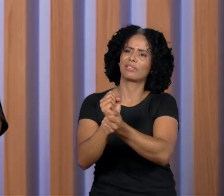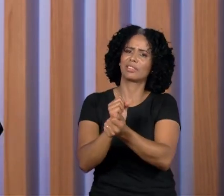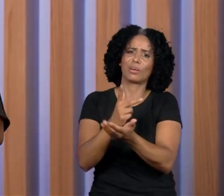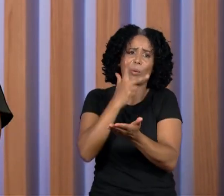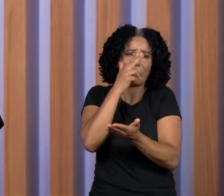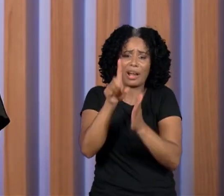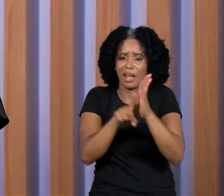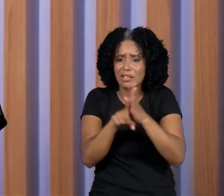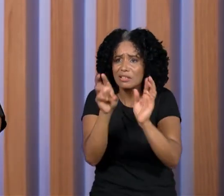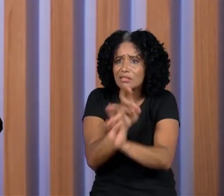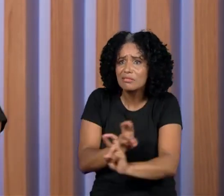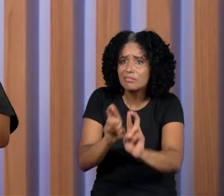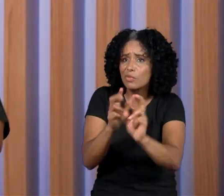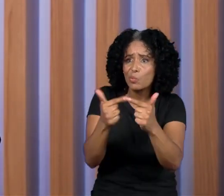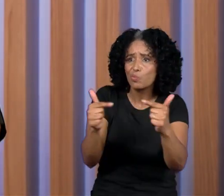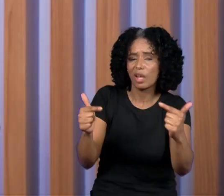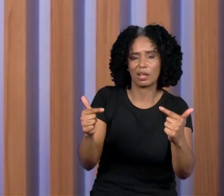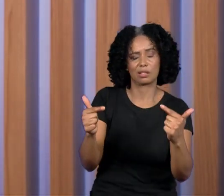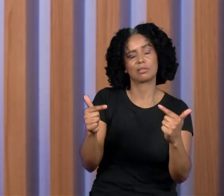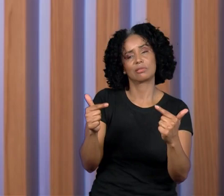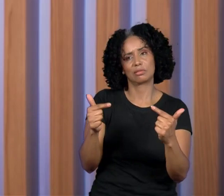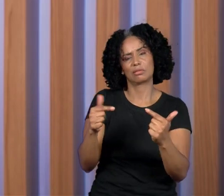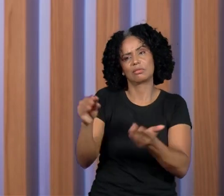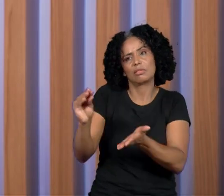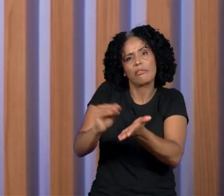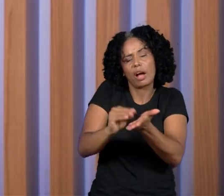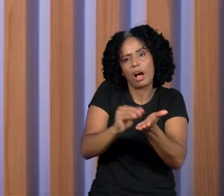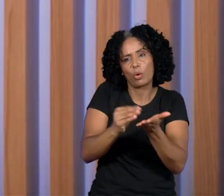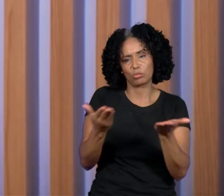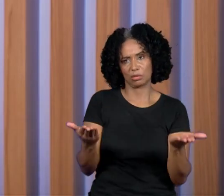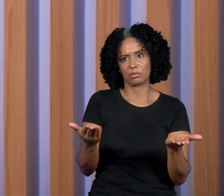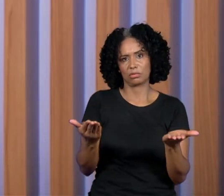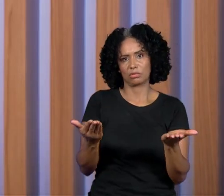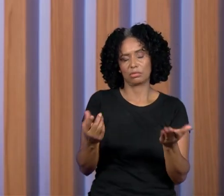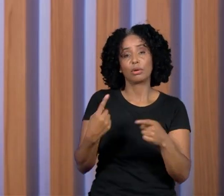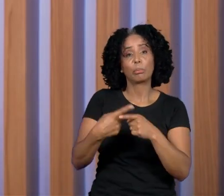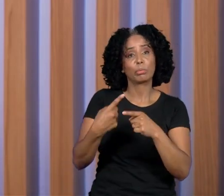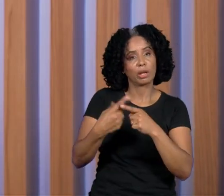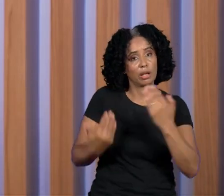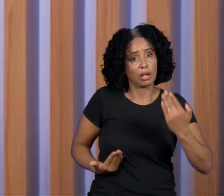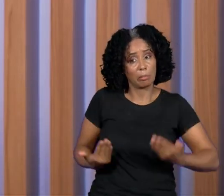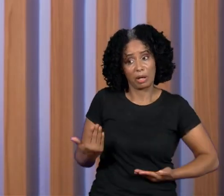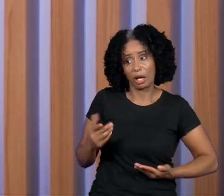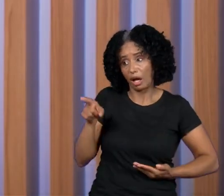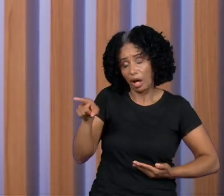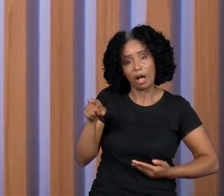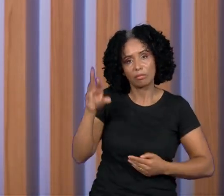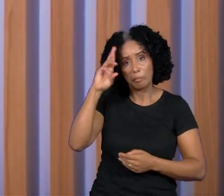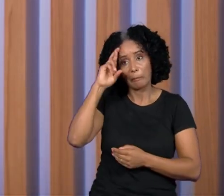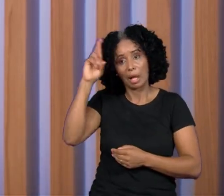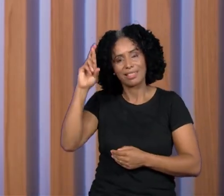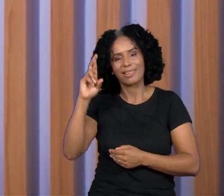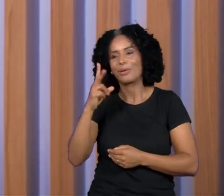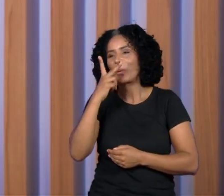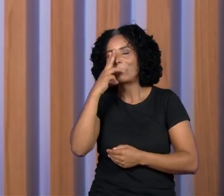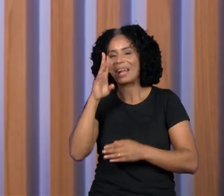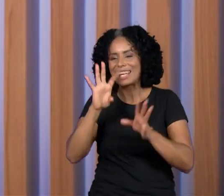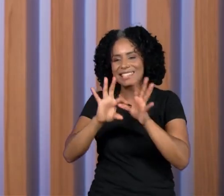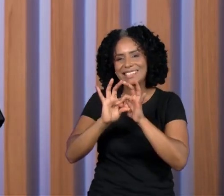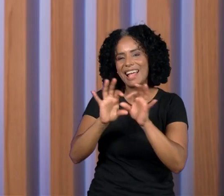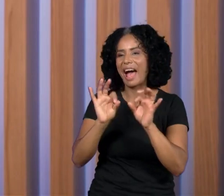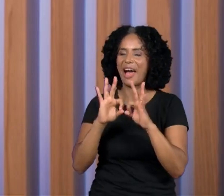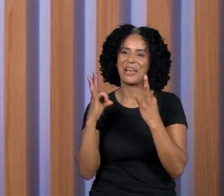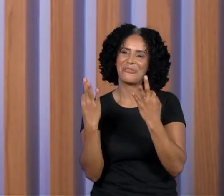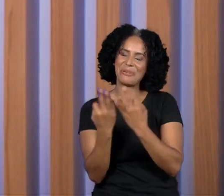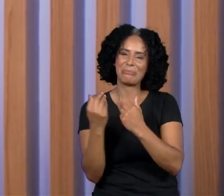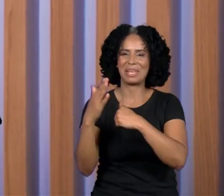o que vai acontecer? O contato é com quem? Com o patrão. E como tem aquele vínculo de ser da família, então é o que eu...